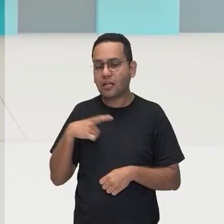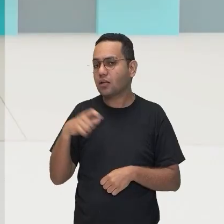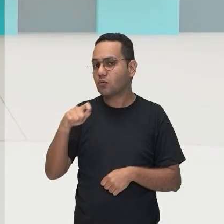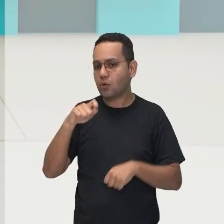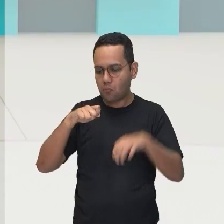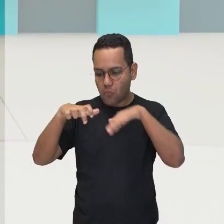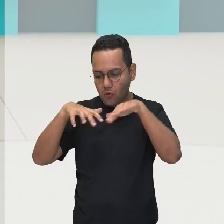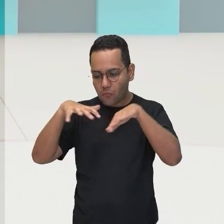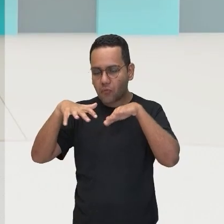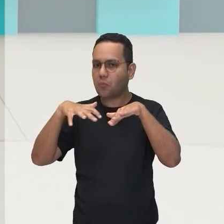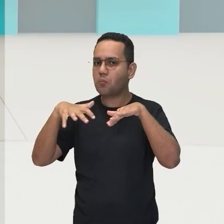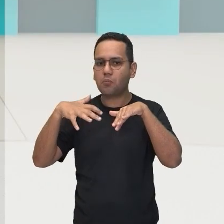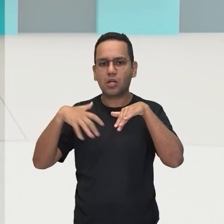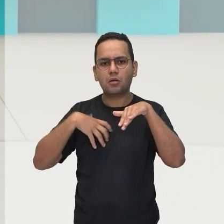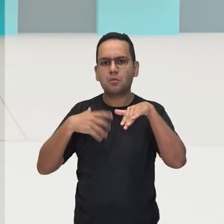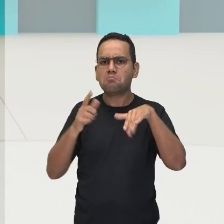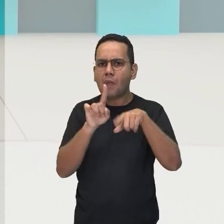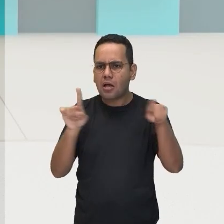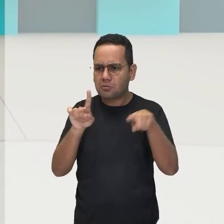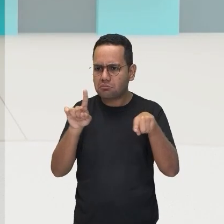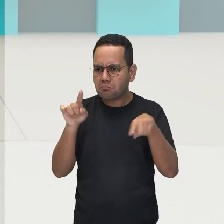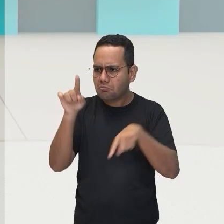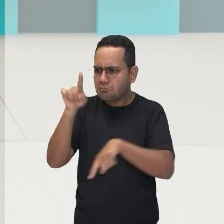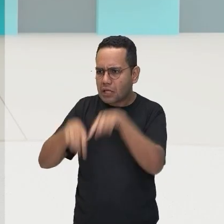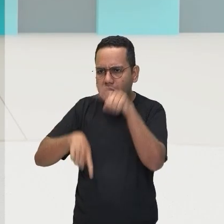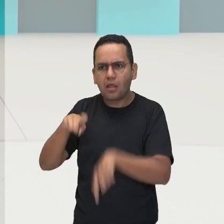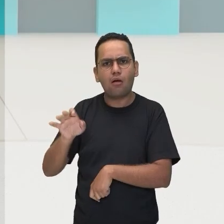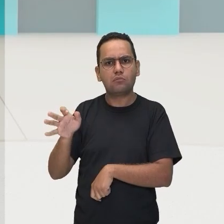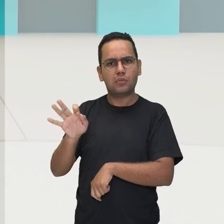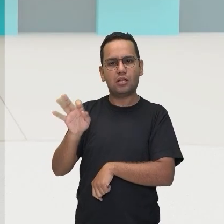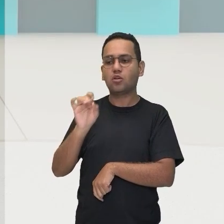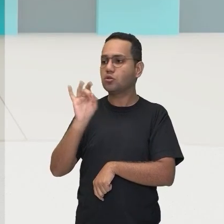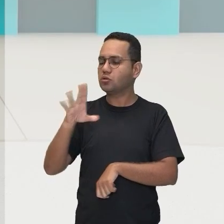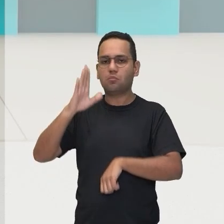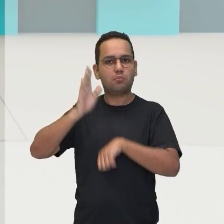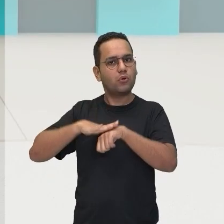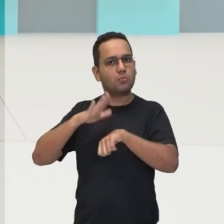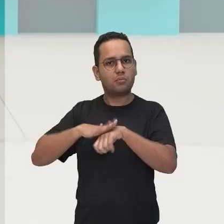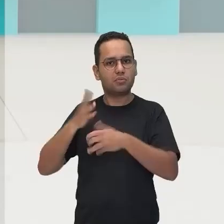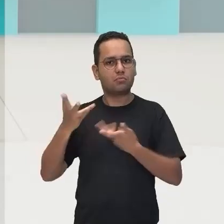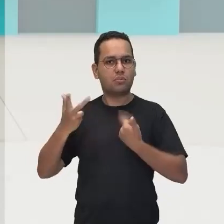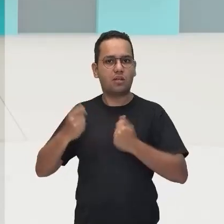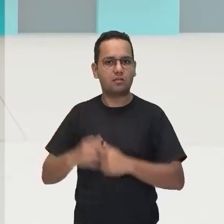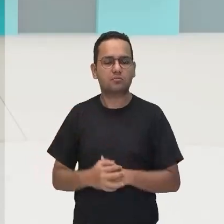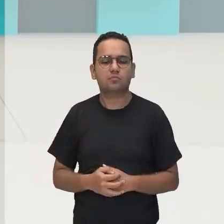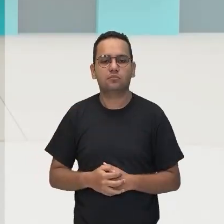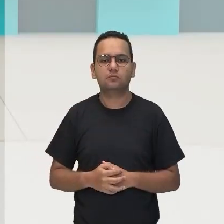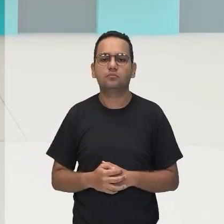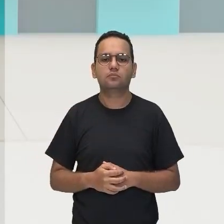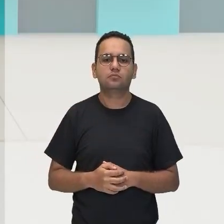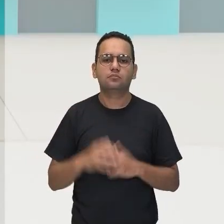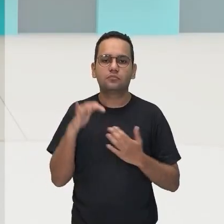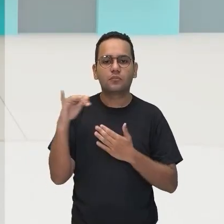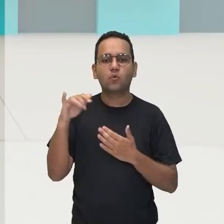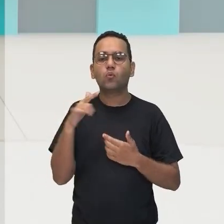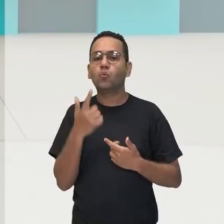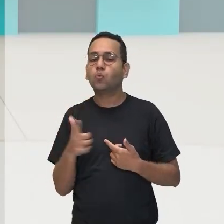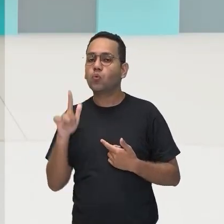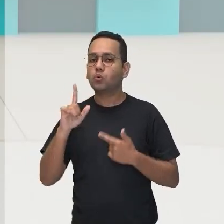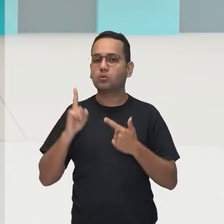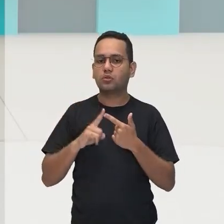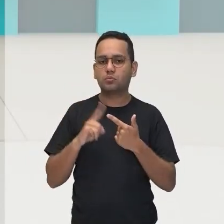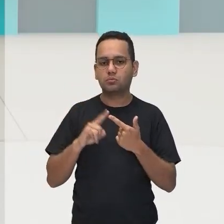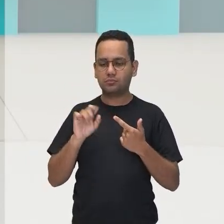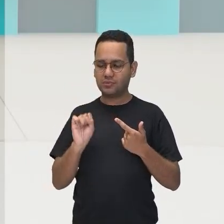movimentos justamente sem utilizar implemento nenhum, apenas com a habilidade do seu próprio corpo. Dando continuidade, nós vamos conhecer aqui